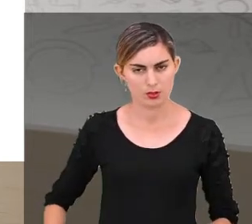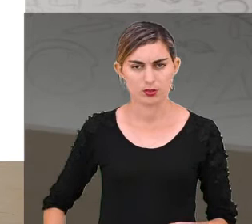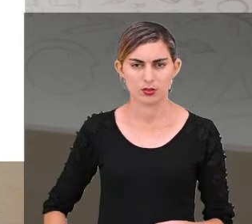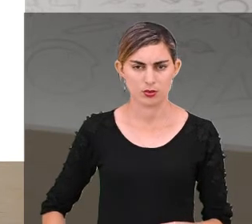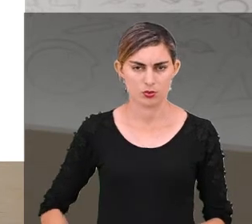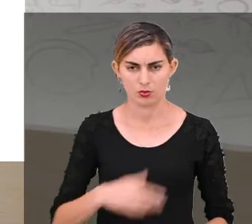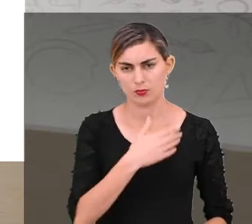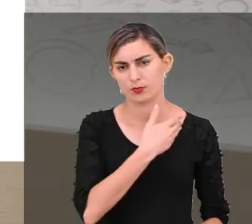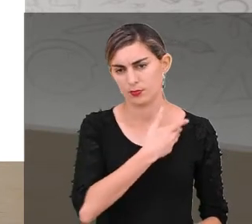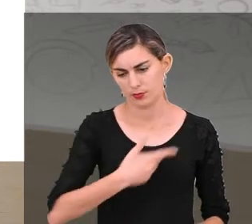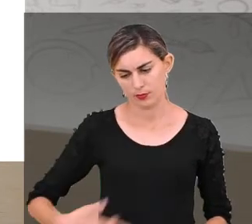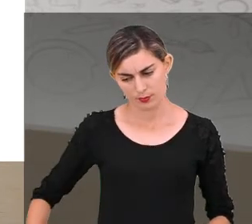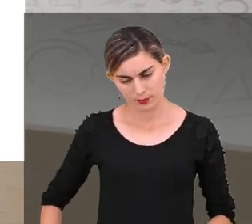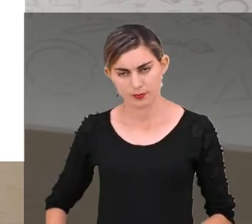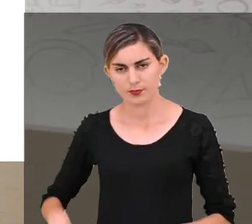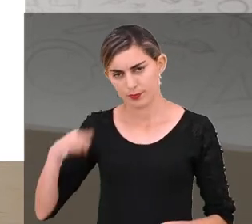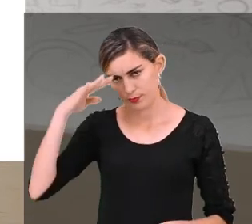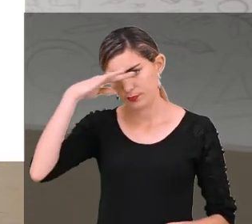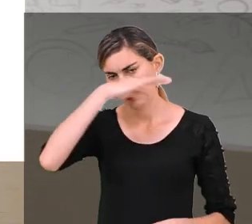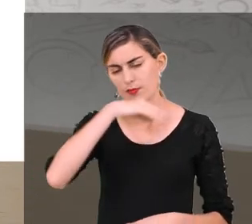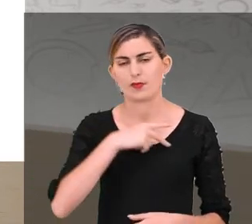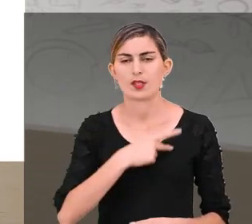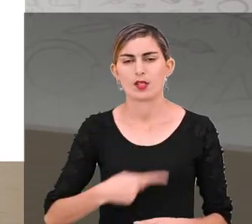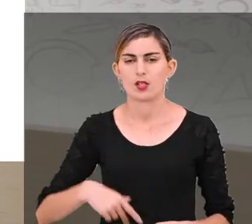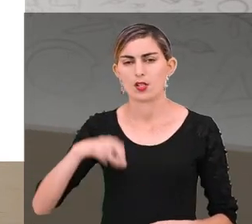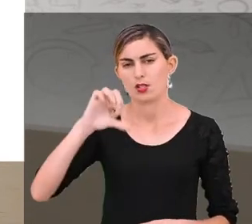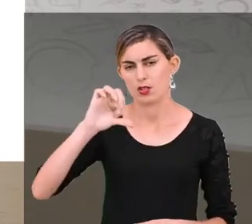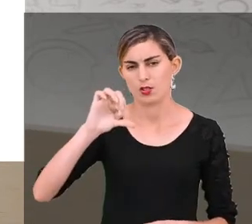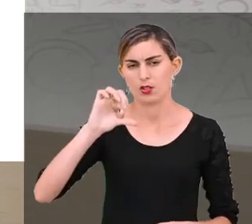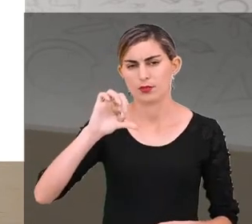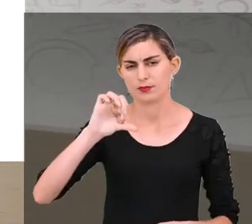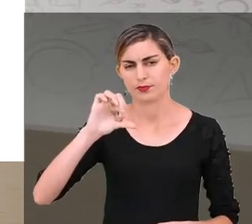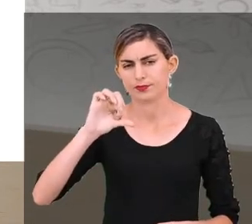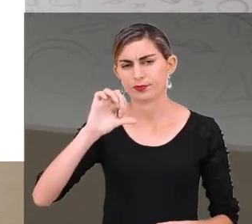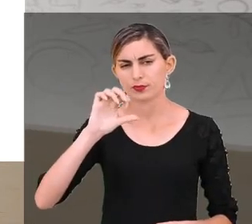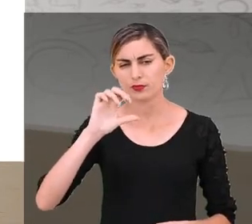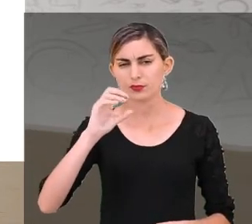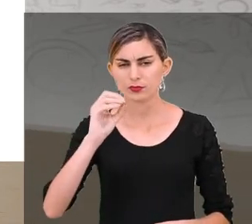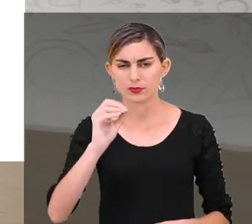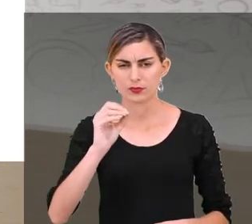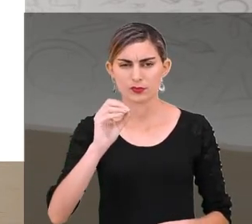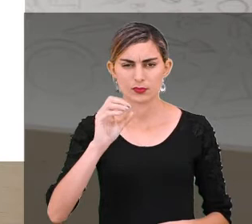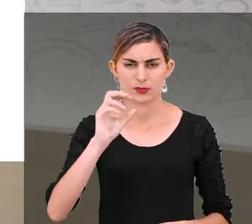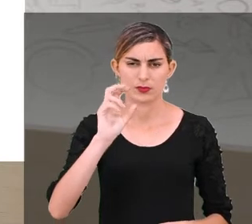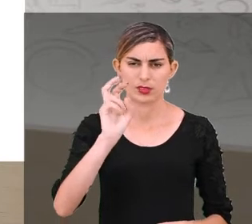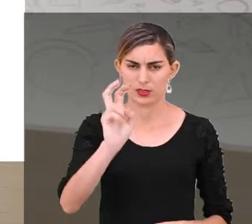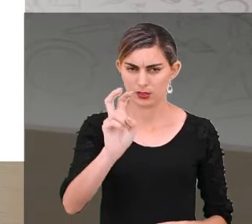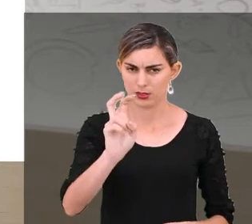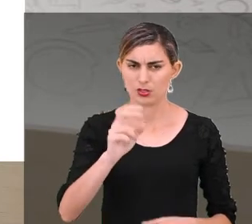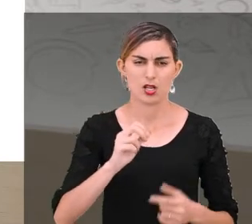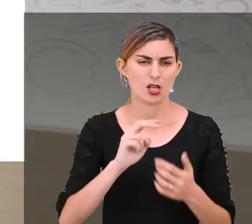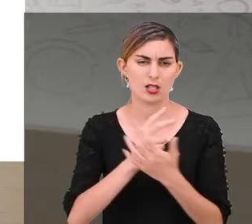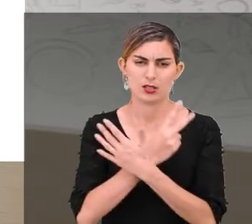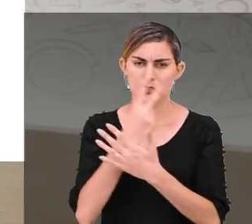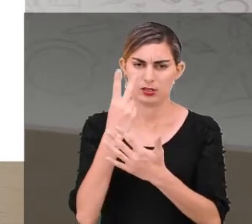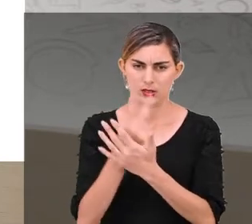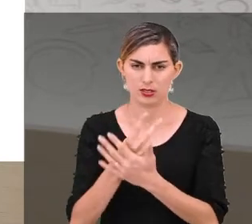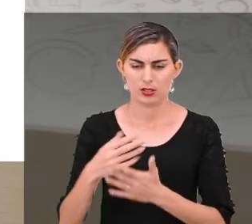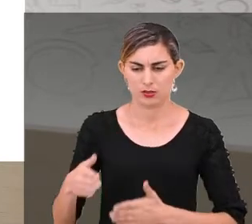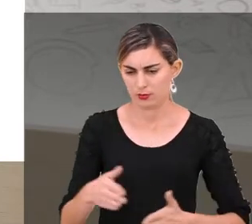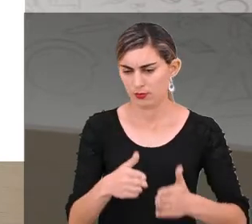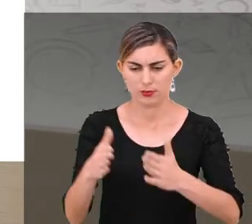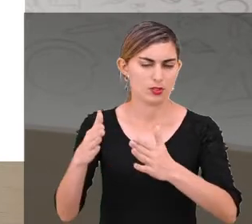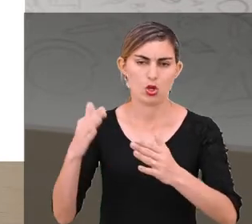da República, a medida provisória de número 905, o acidente de trajeto, ele não é